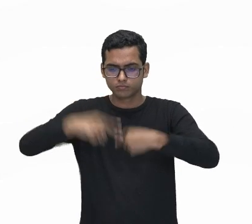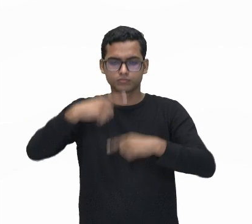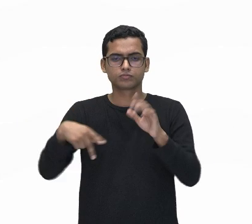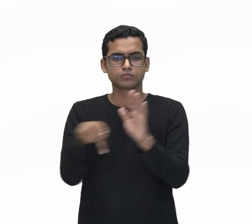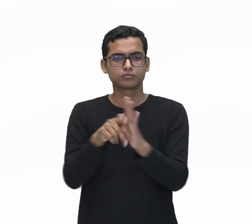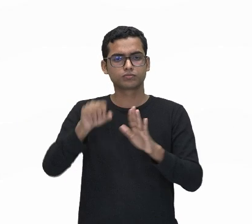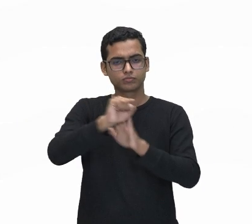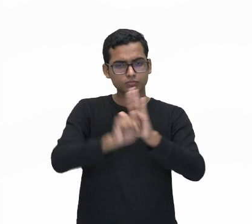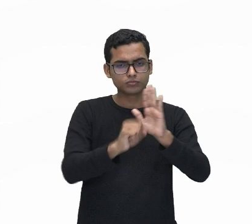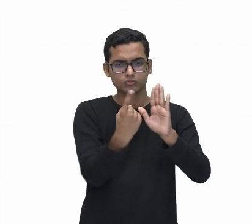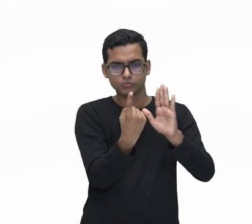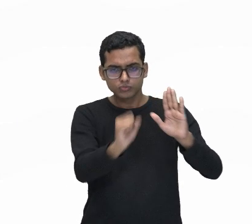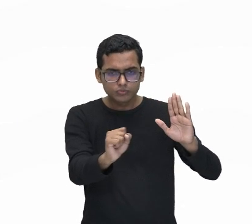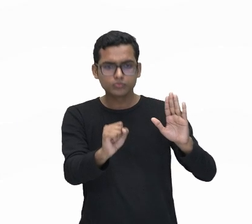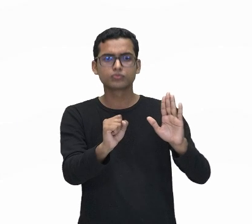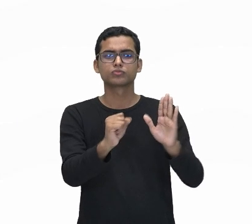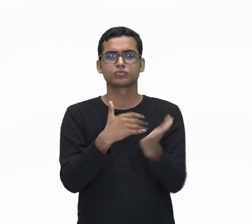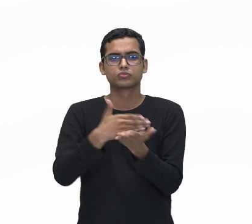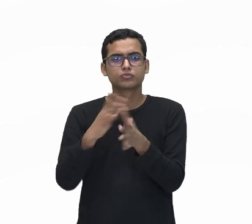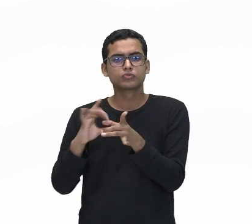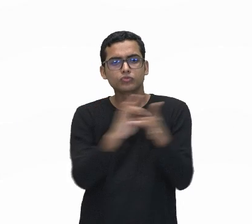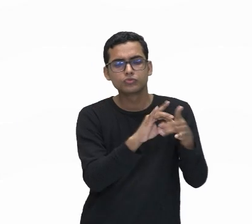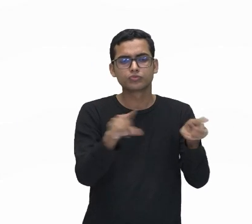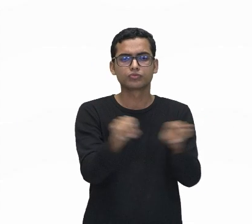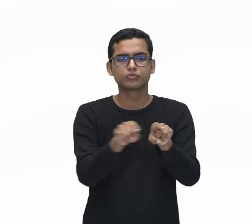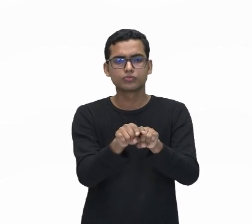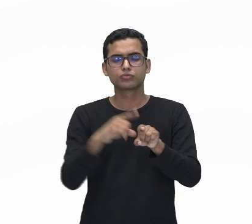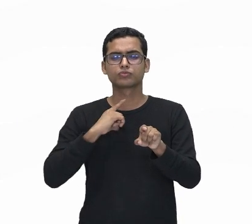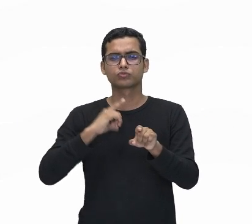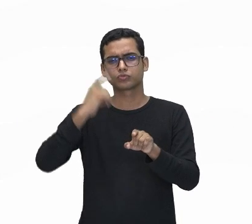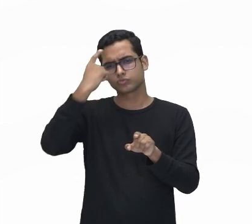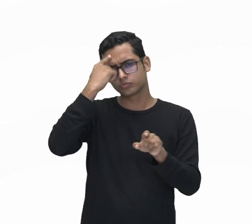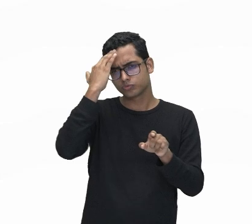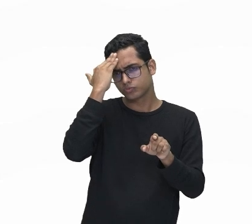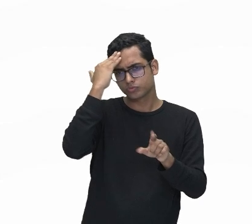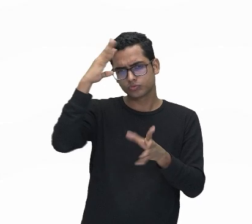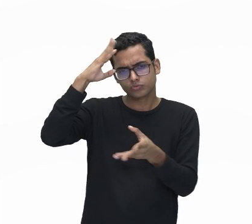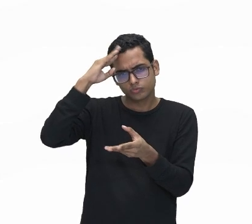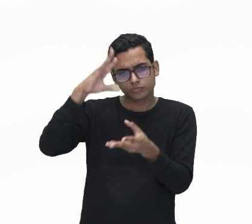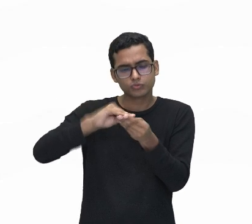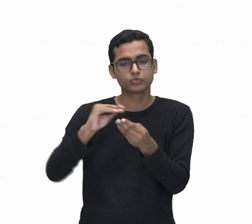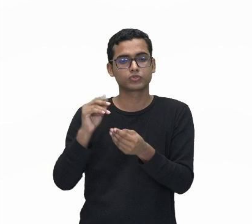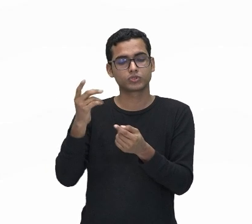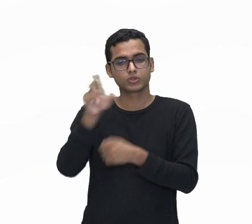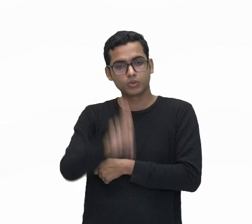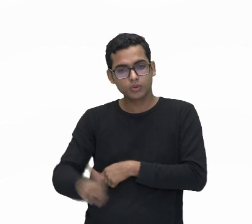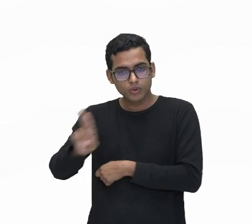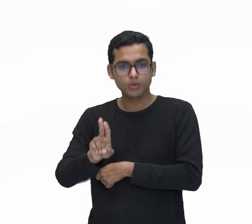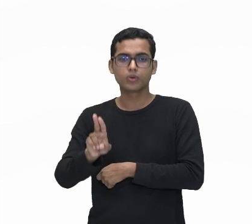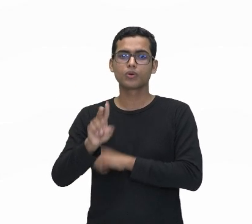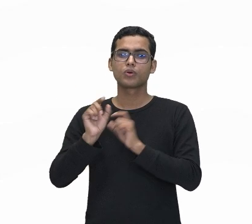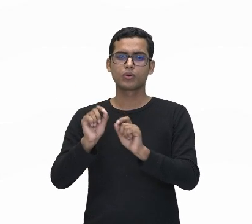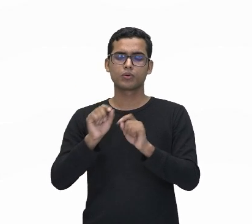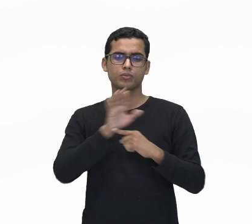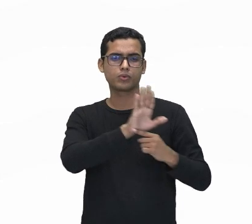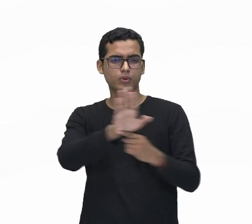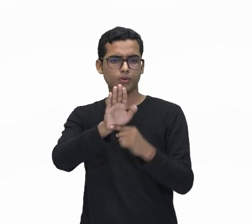deram uma nova conotação ao termo que passou a ser utilizado